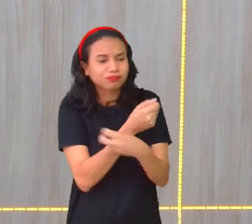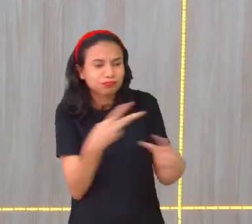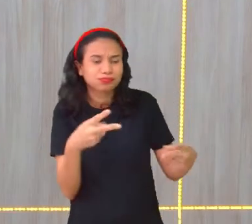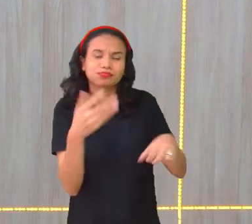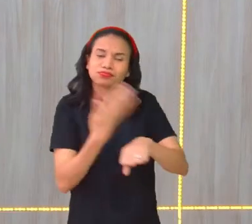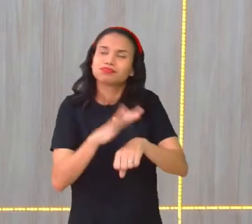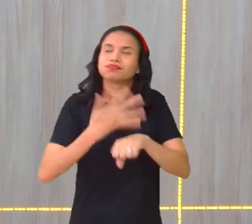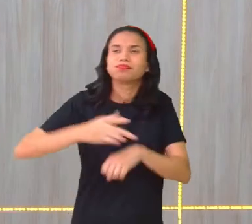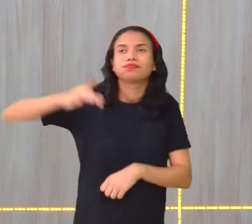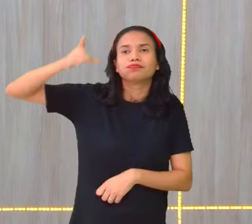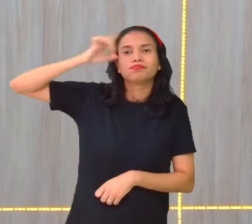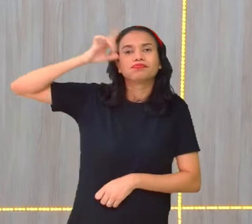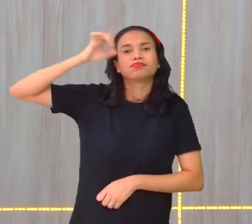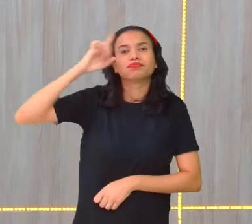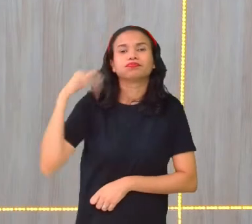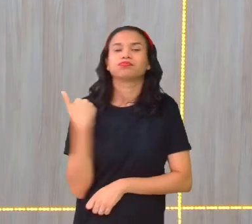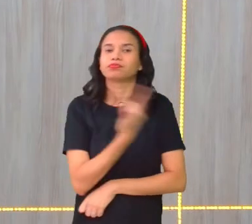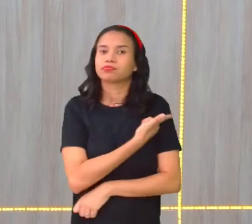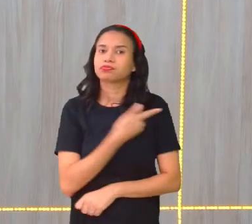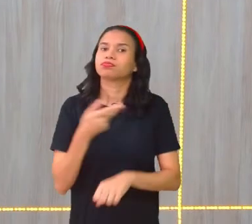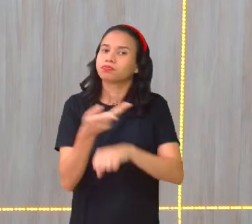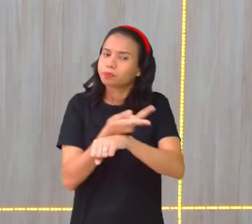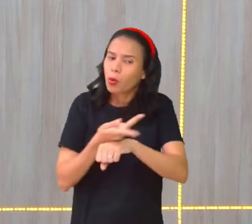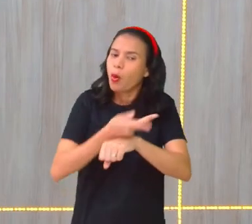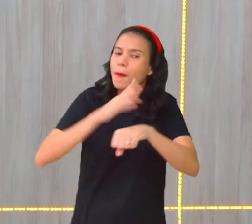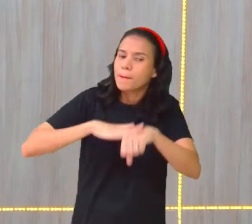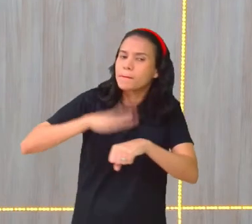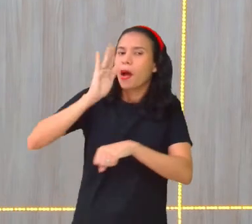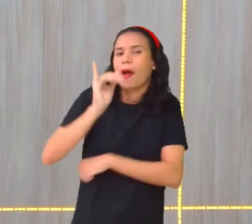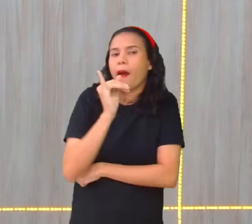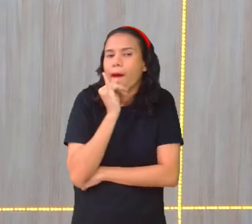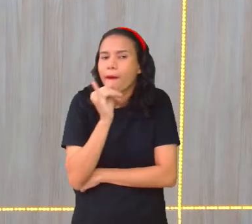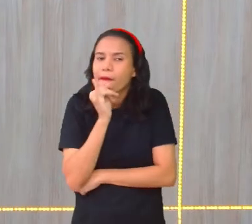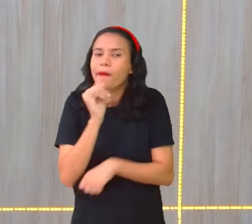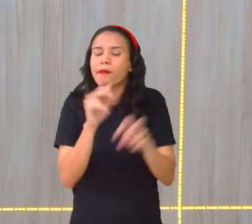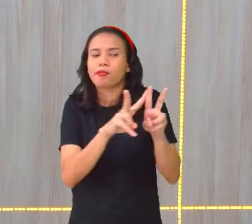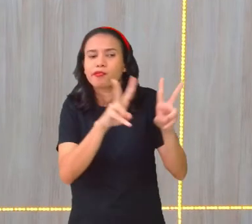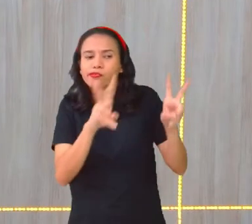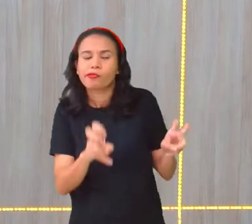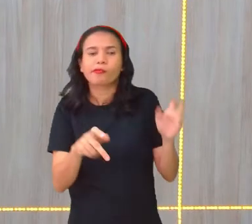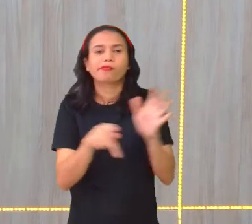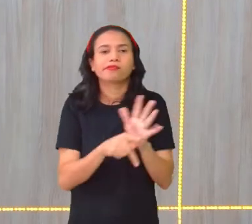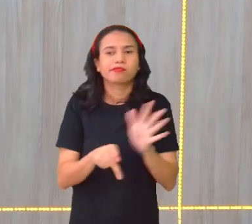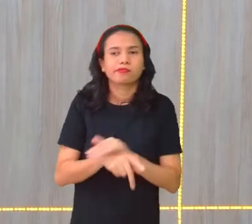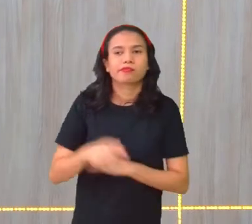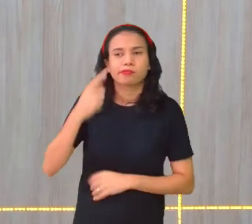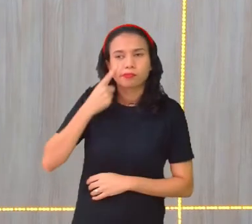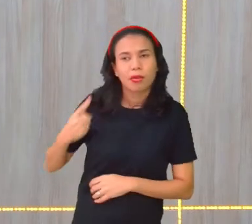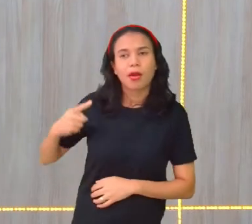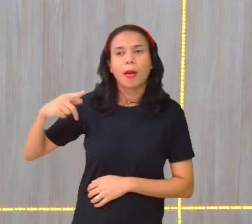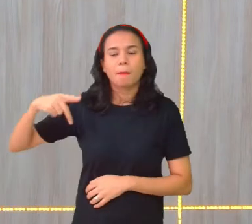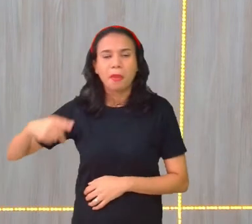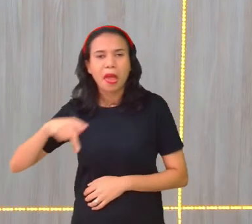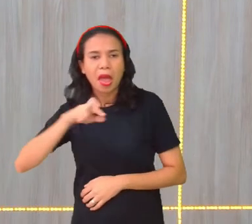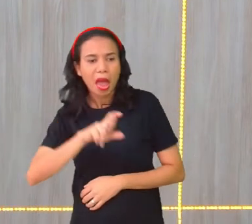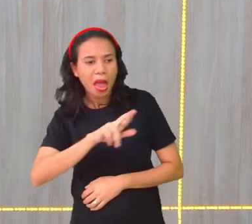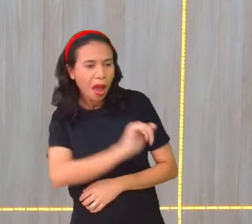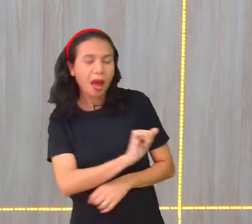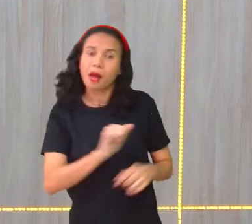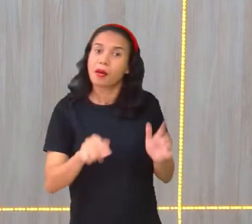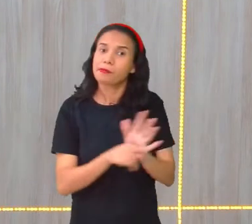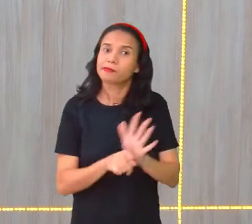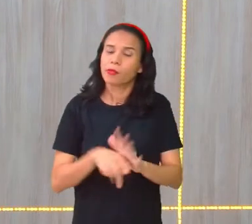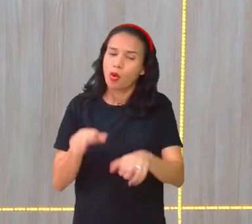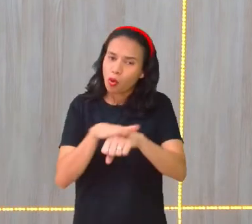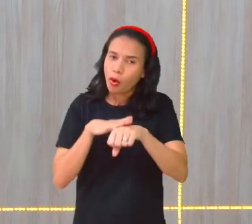estão ali no nosso cotidiano. Procurem mais exemplos sobre força potente, força resistente, ponto de apoio